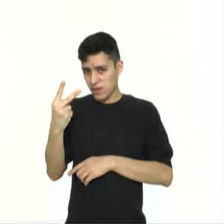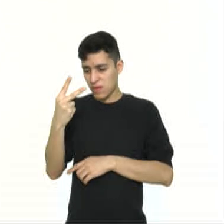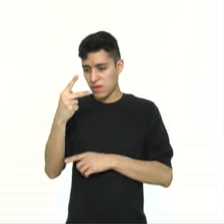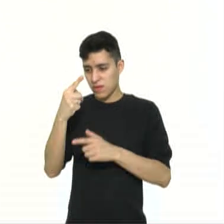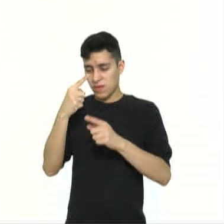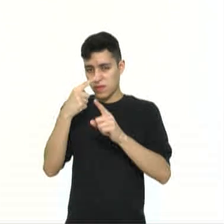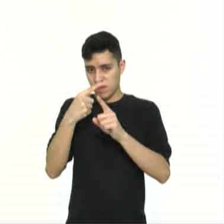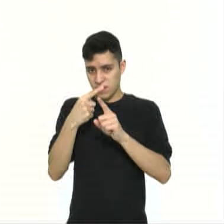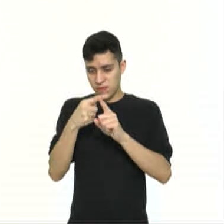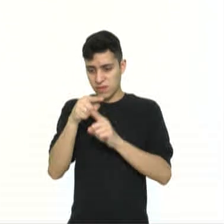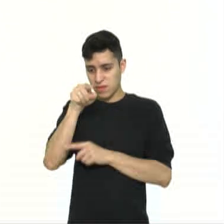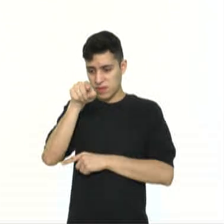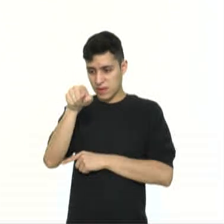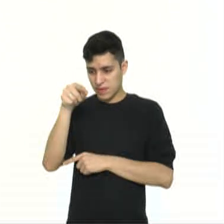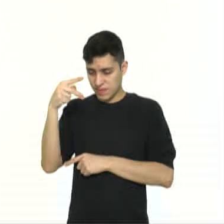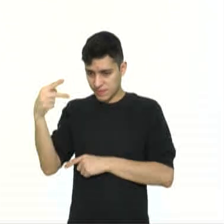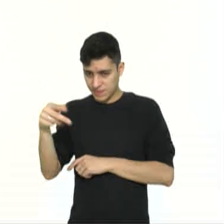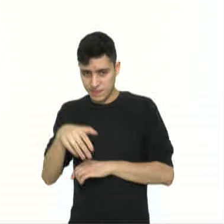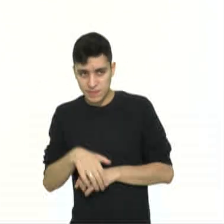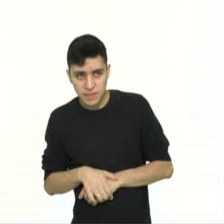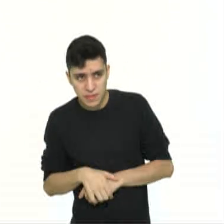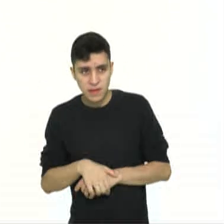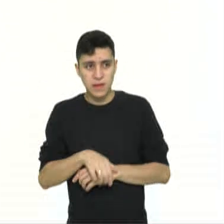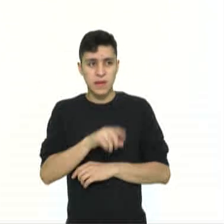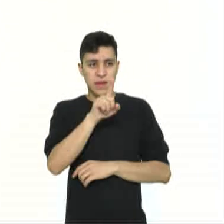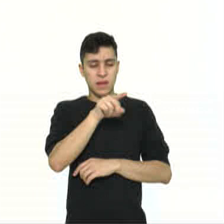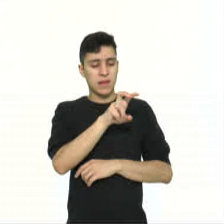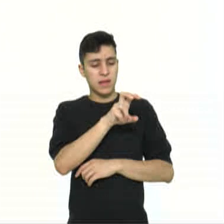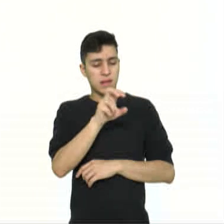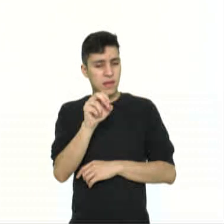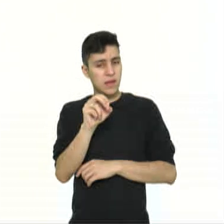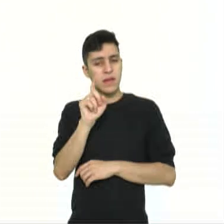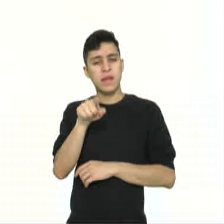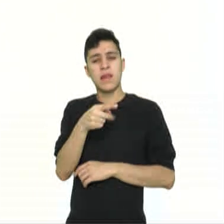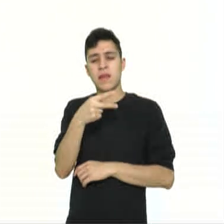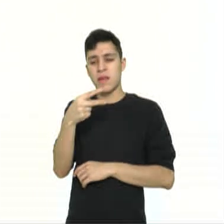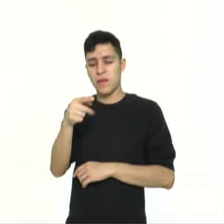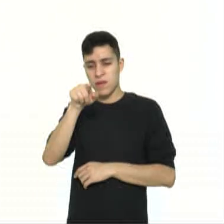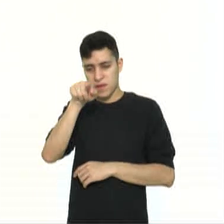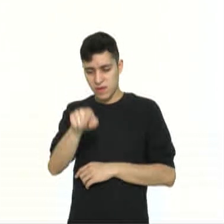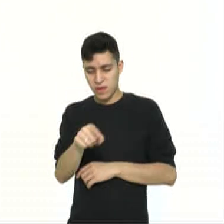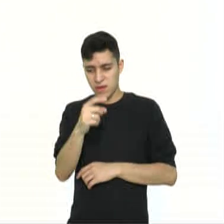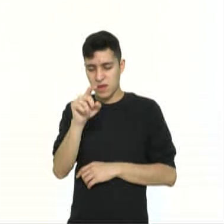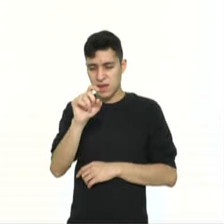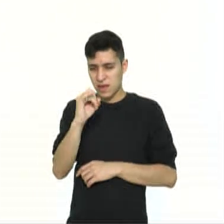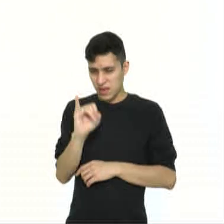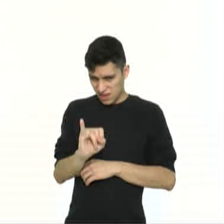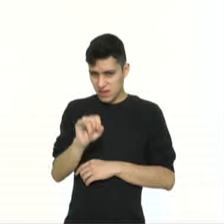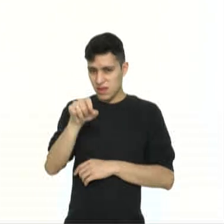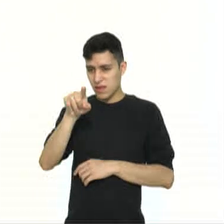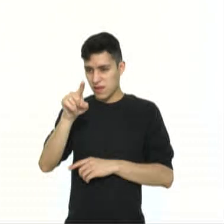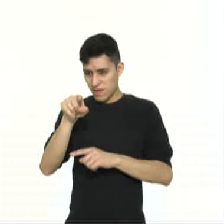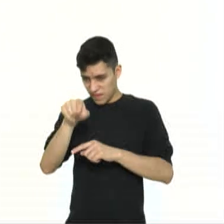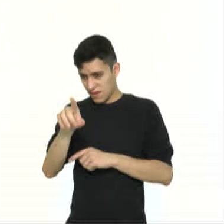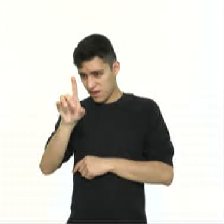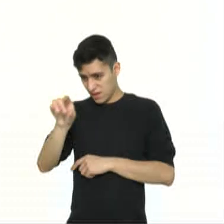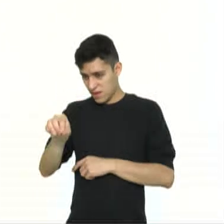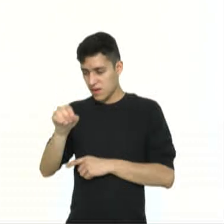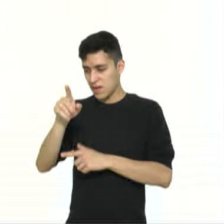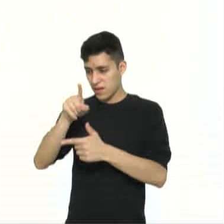0,2. Avançando, vamos ter ali então, 150, que é igual ali o I, vezes 10 divididos